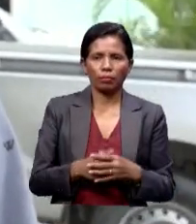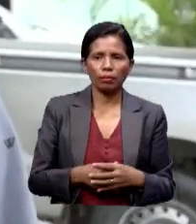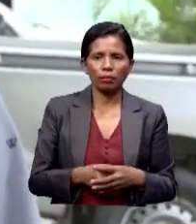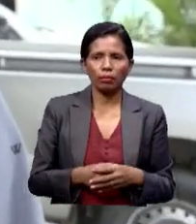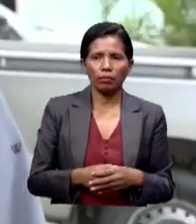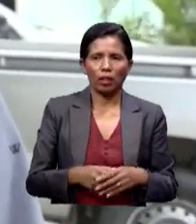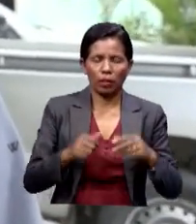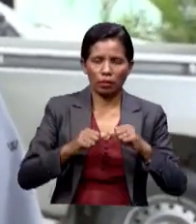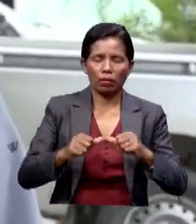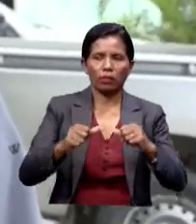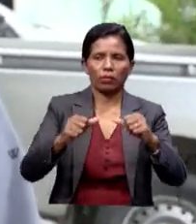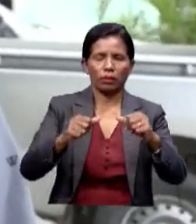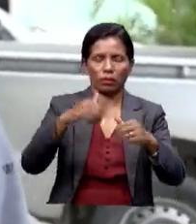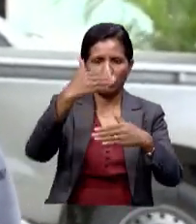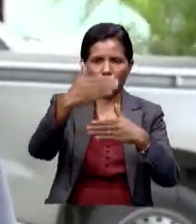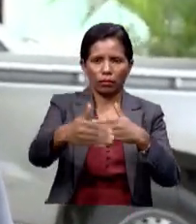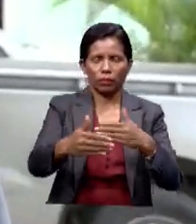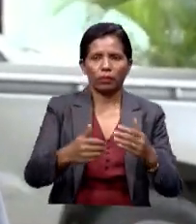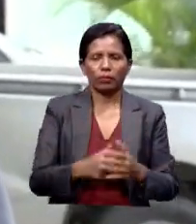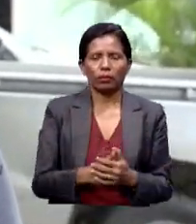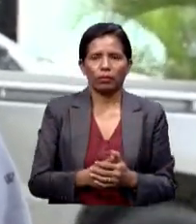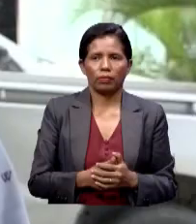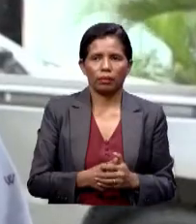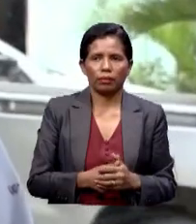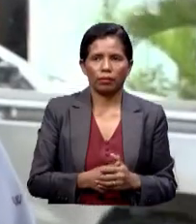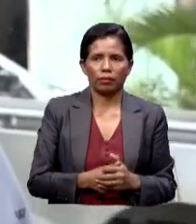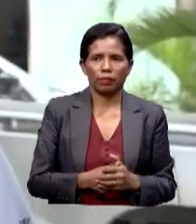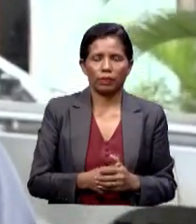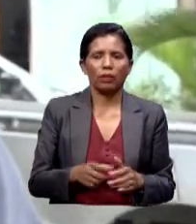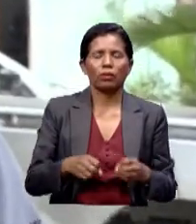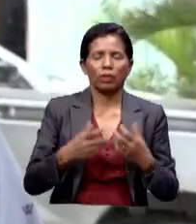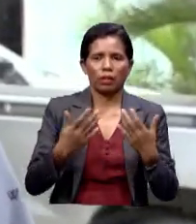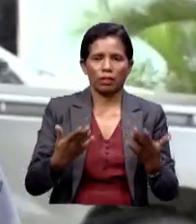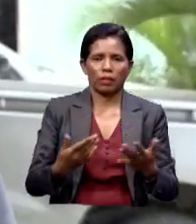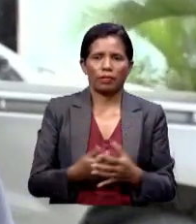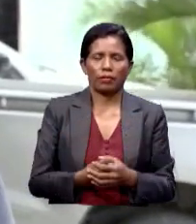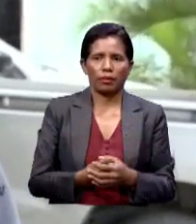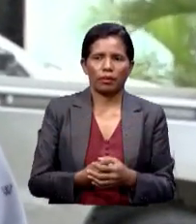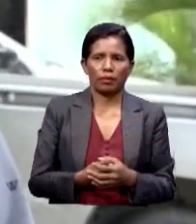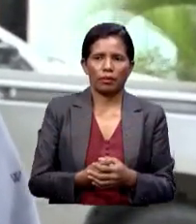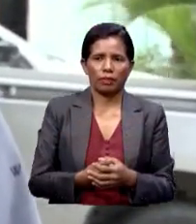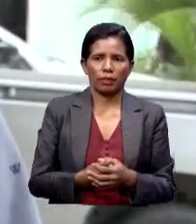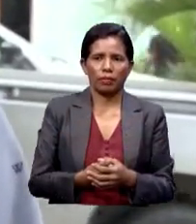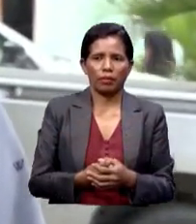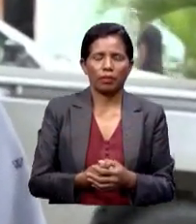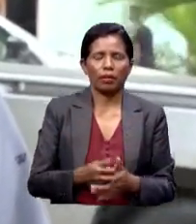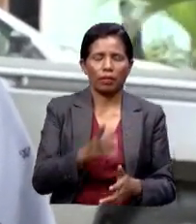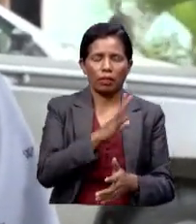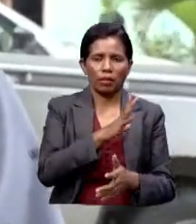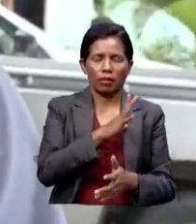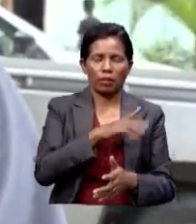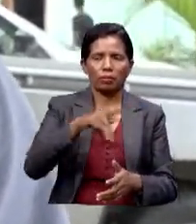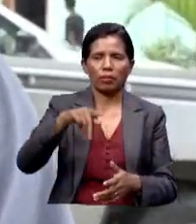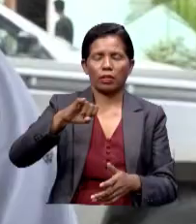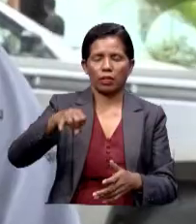atu continua ba julgamento ka wensa idane depende ba procurador idane be